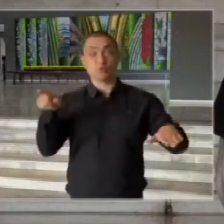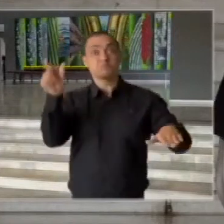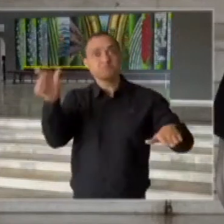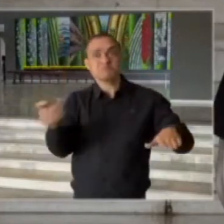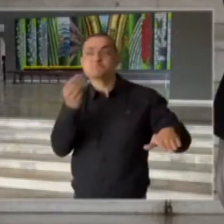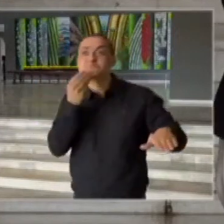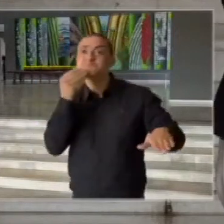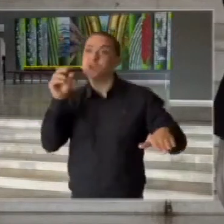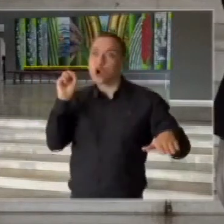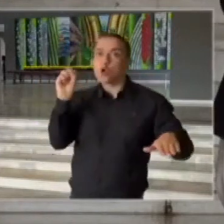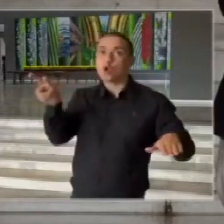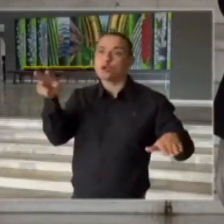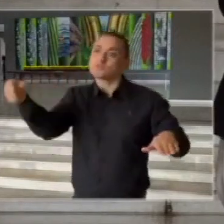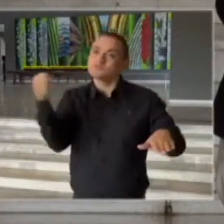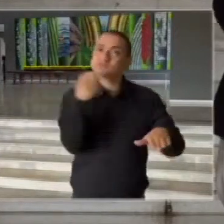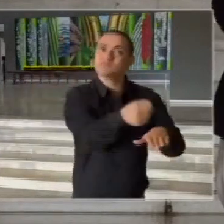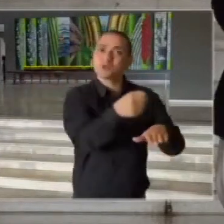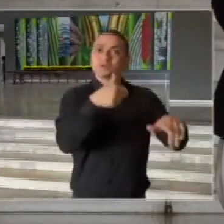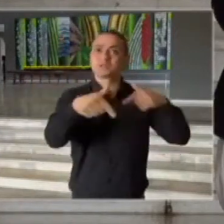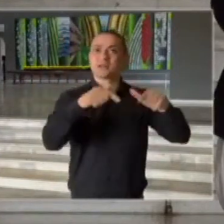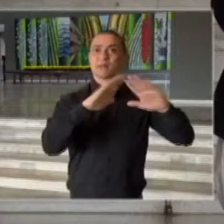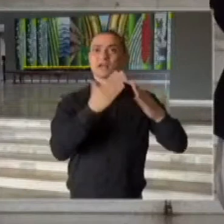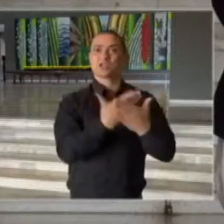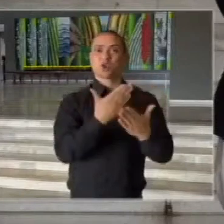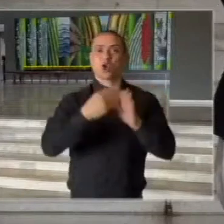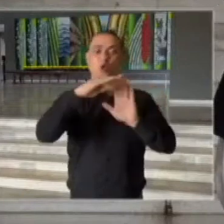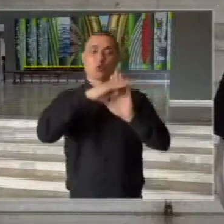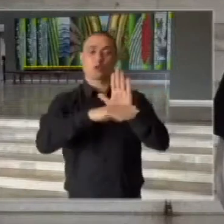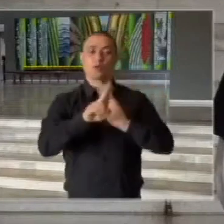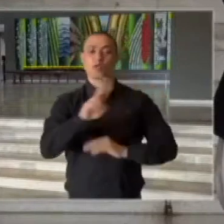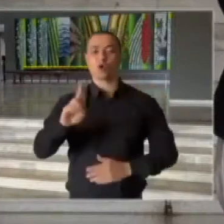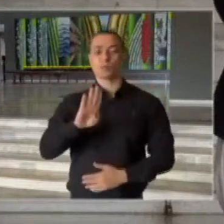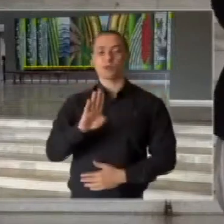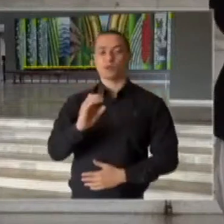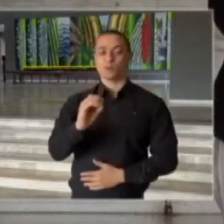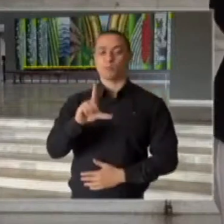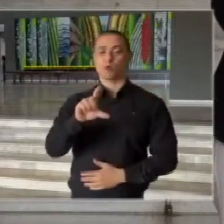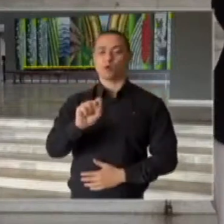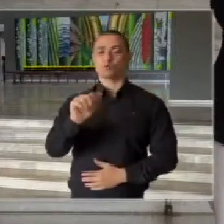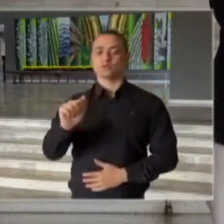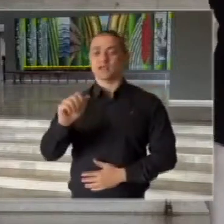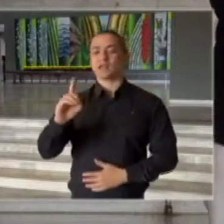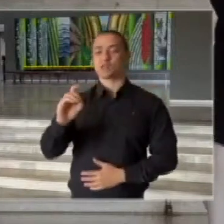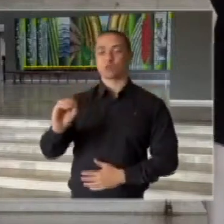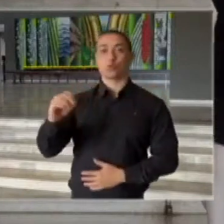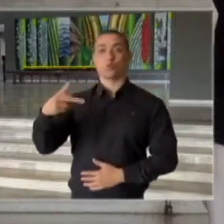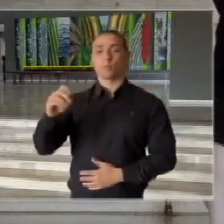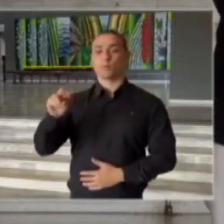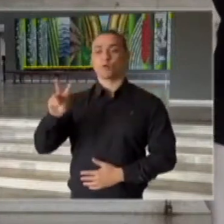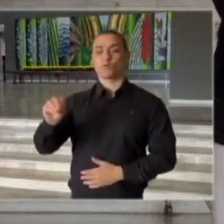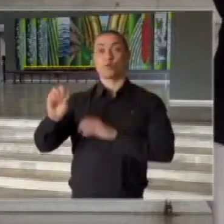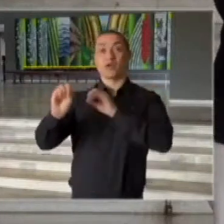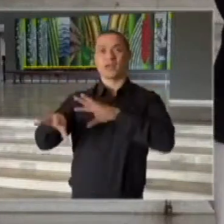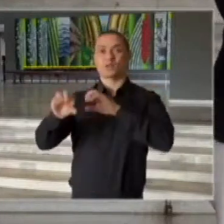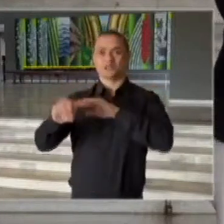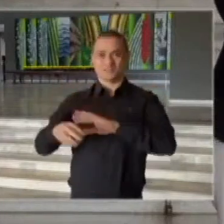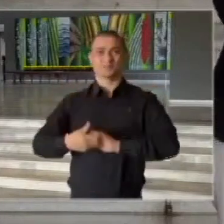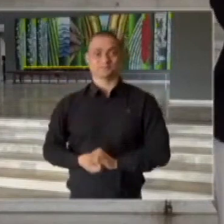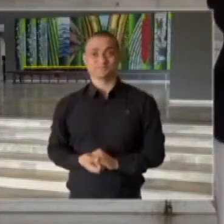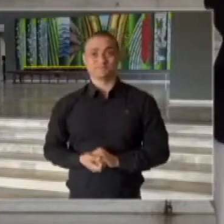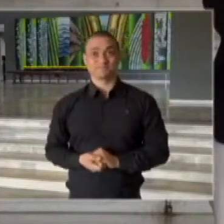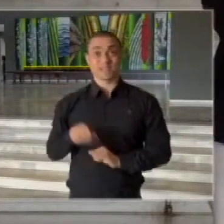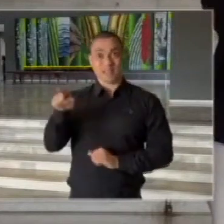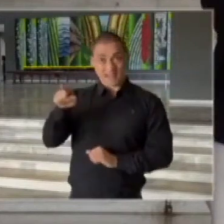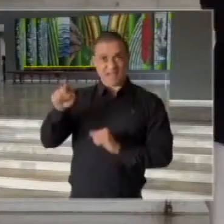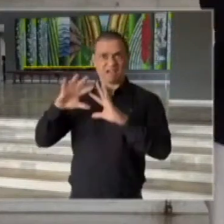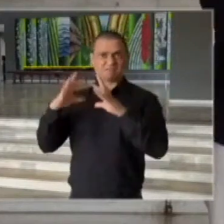potenciais contratados neste programa denominado Bolsa do Povo Educação. Os